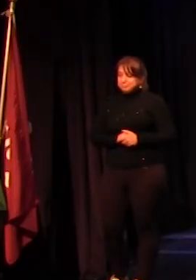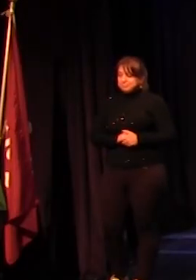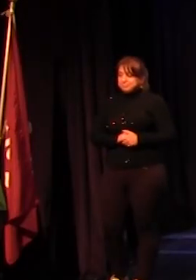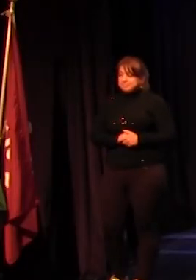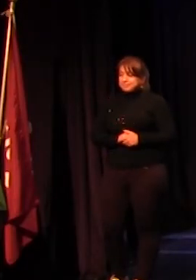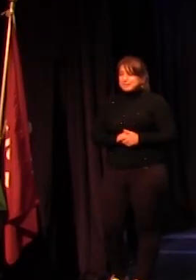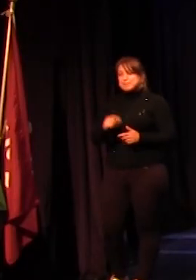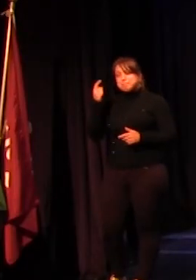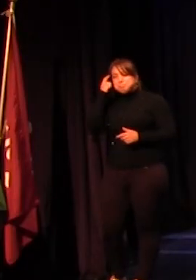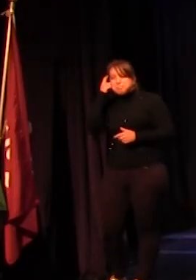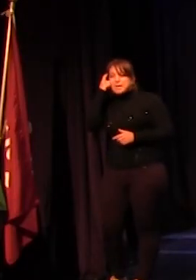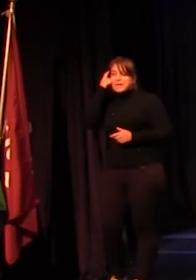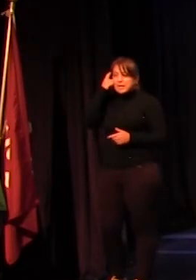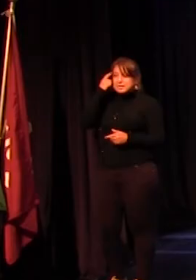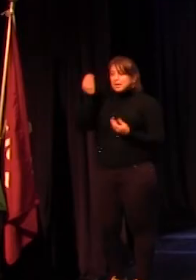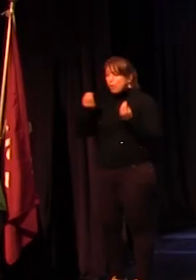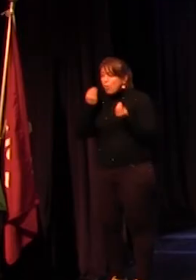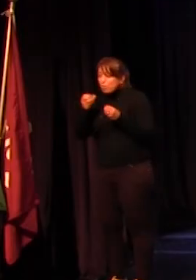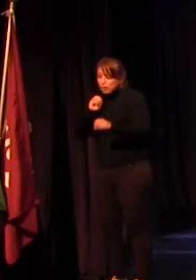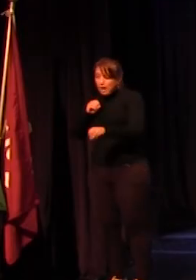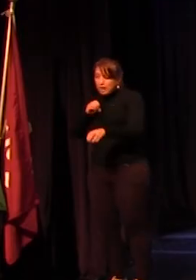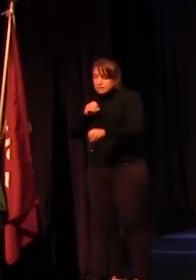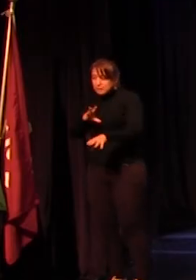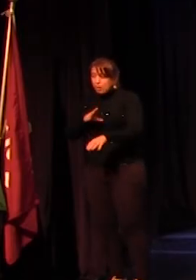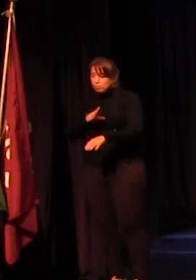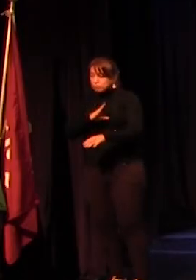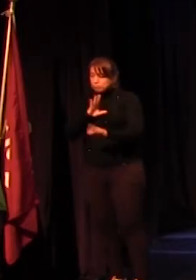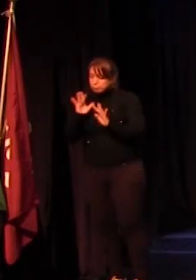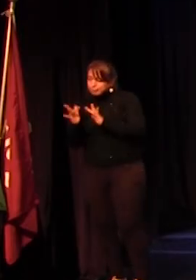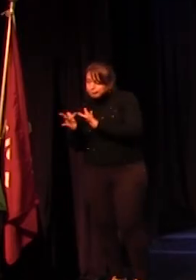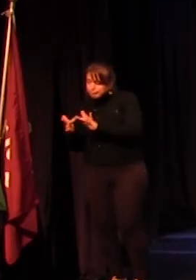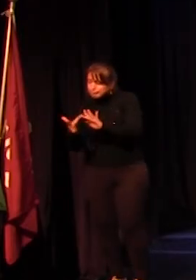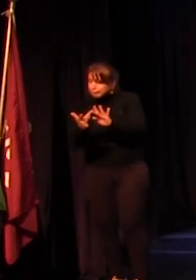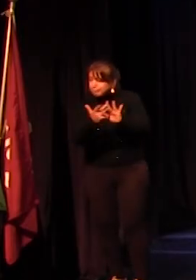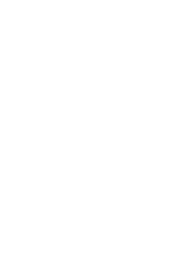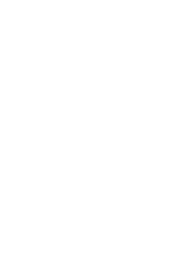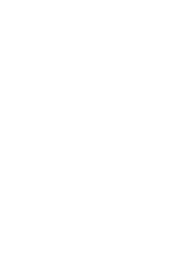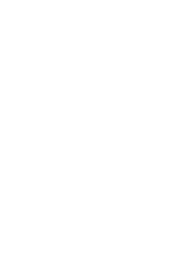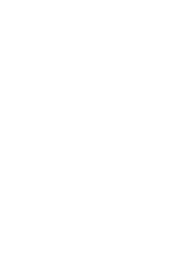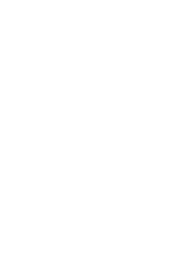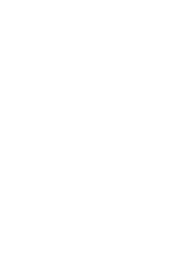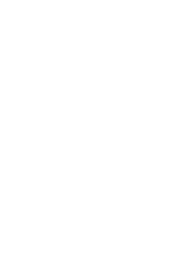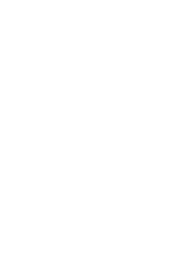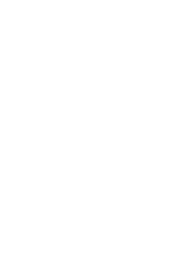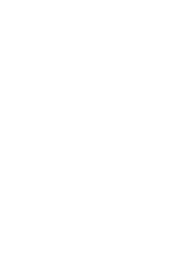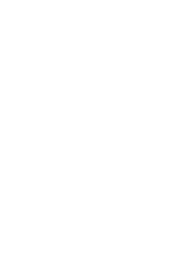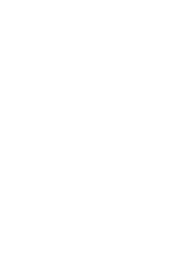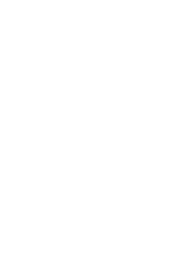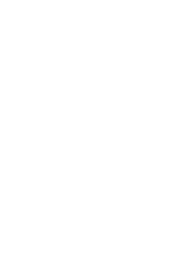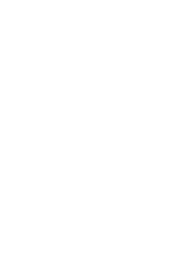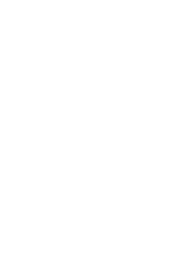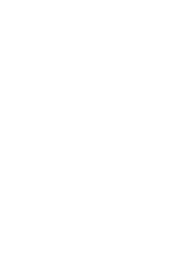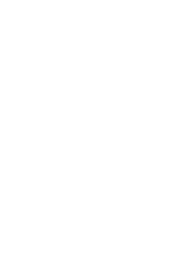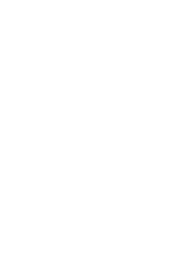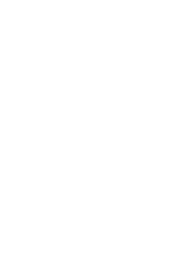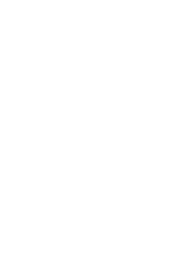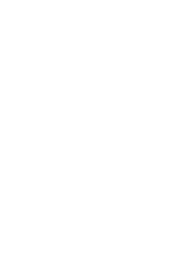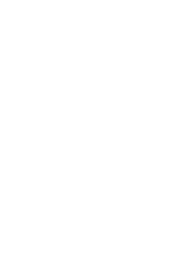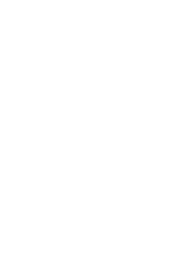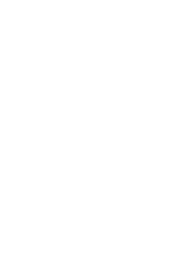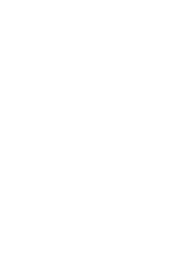gente pensando, né, nessa educação integral e integrada, quando a gente pensa nisso com as áreas do conhecimento e os componentes